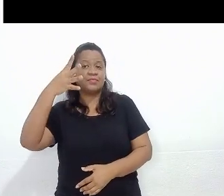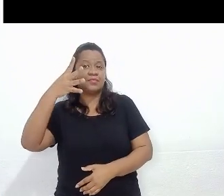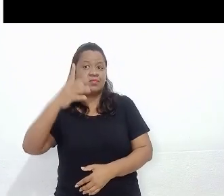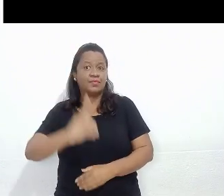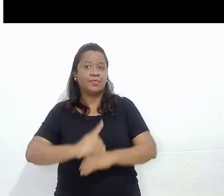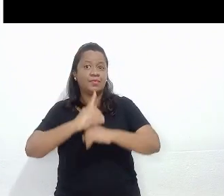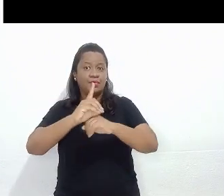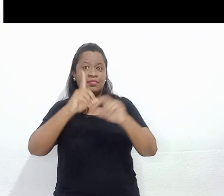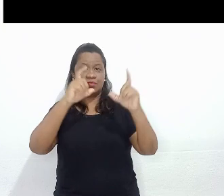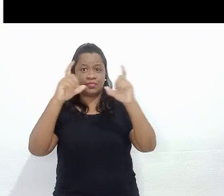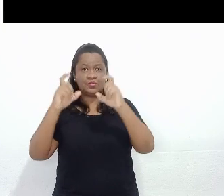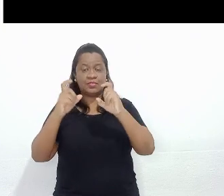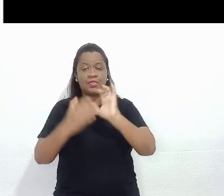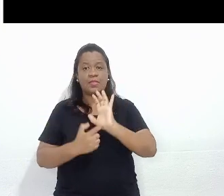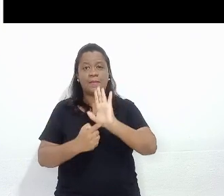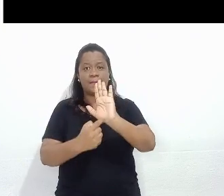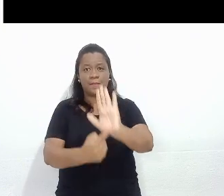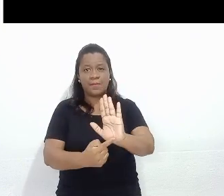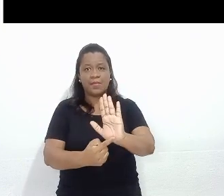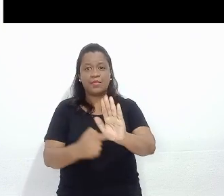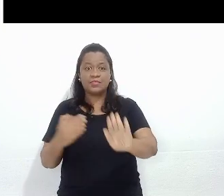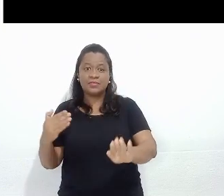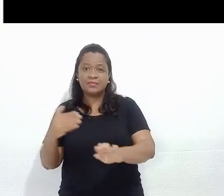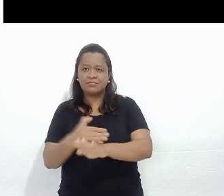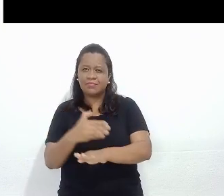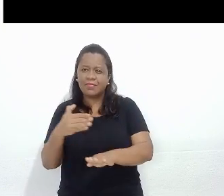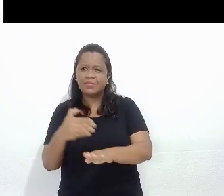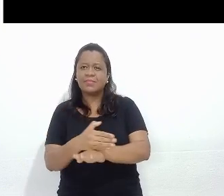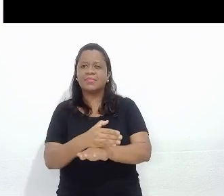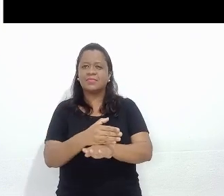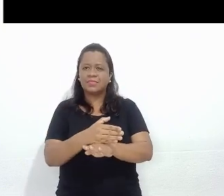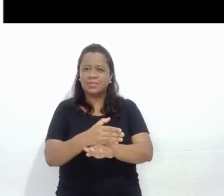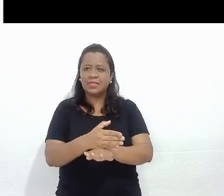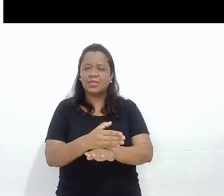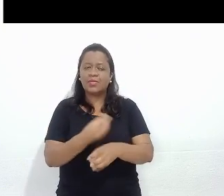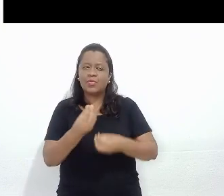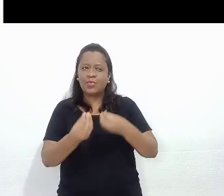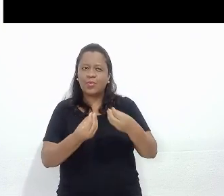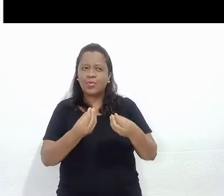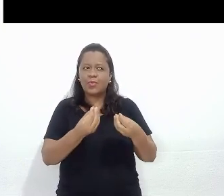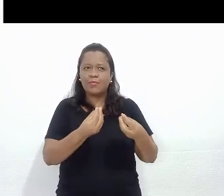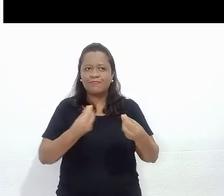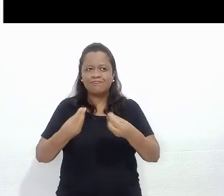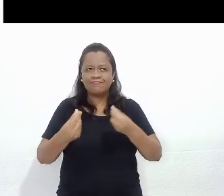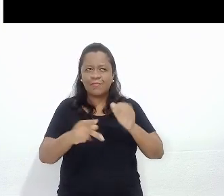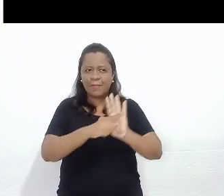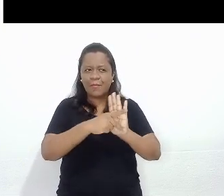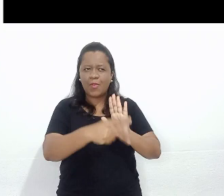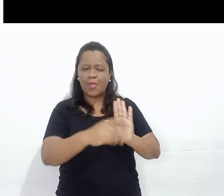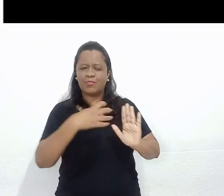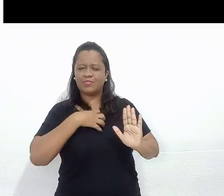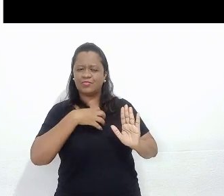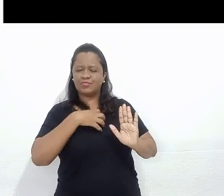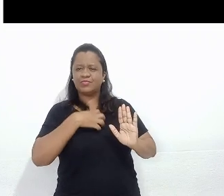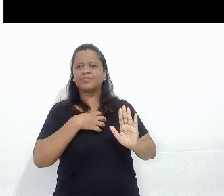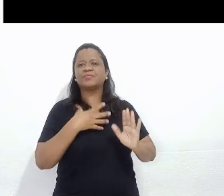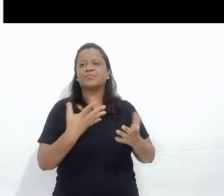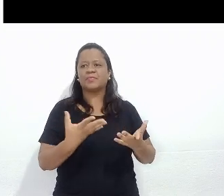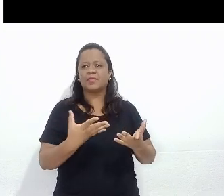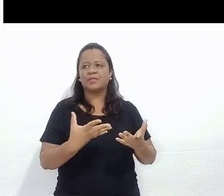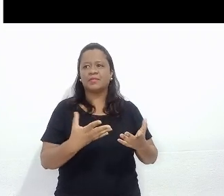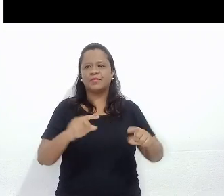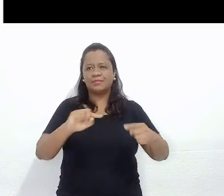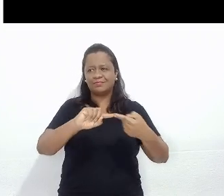diretor e a forma como ele tem uma linguagem também, uma pegada, e que isso casando com a história do filme, com o roteiro, com a